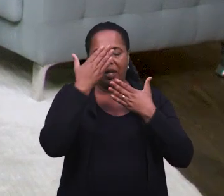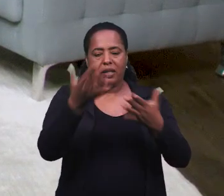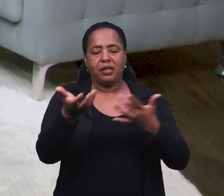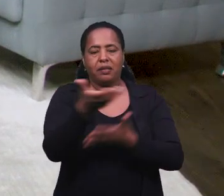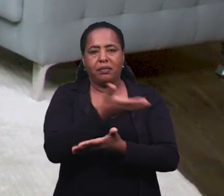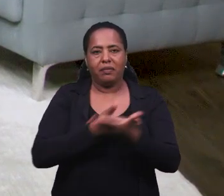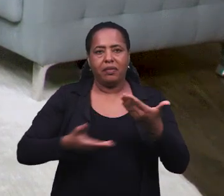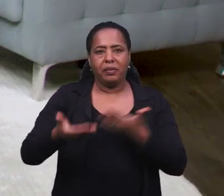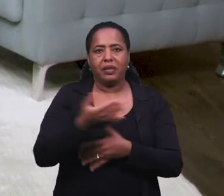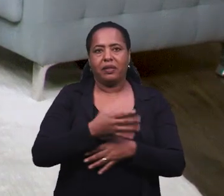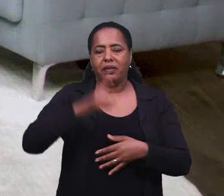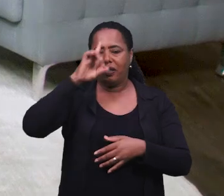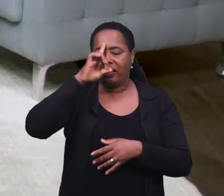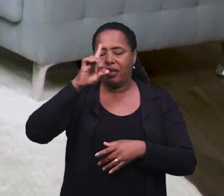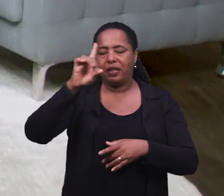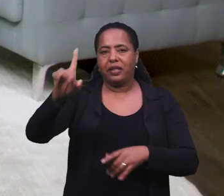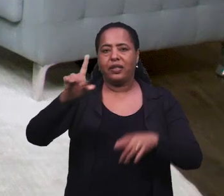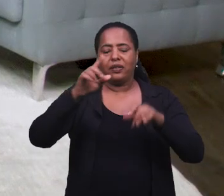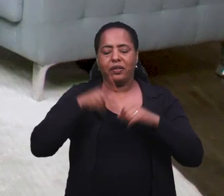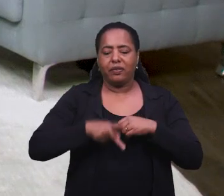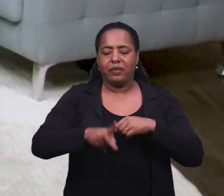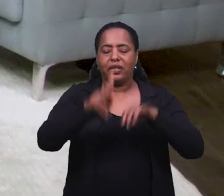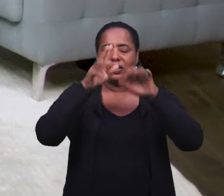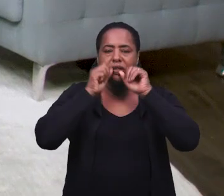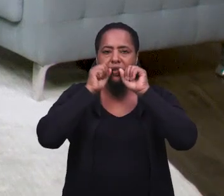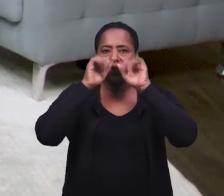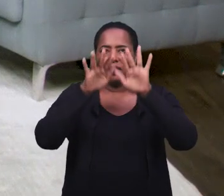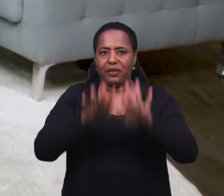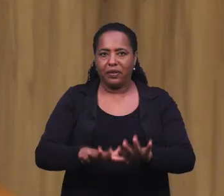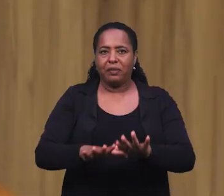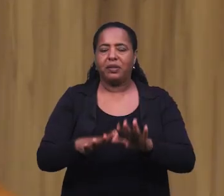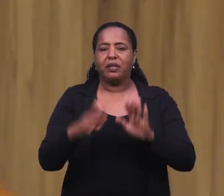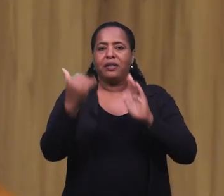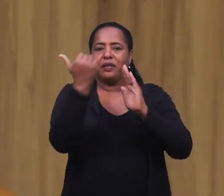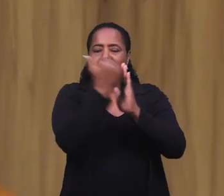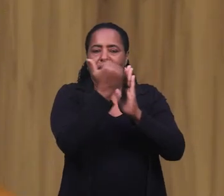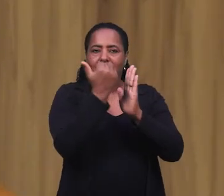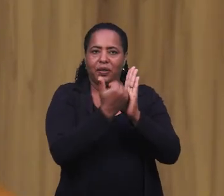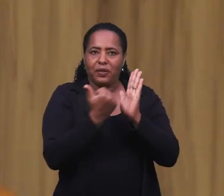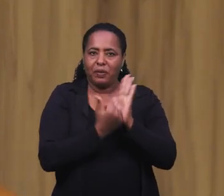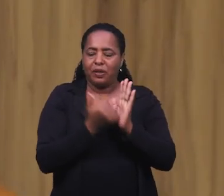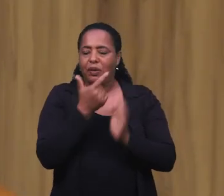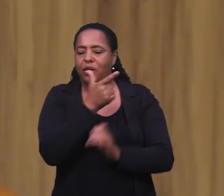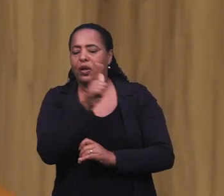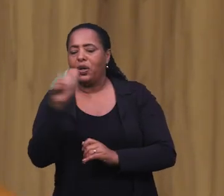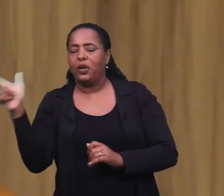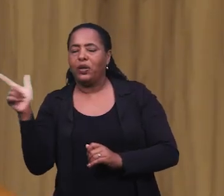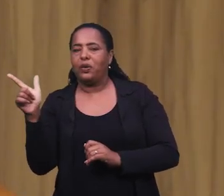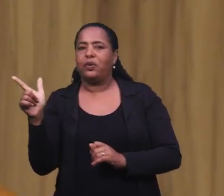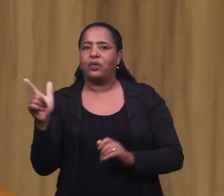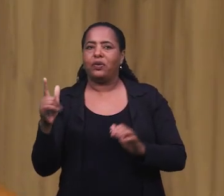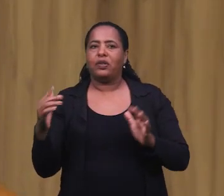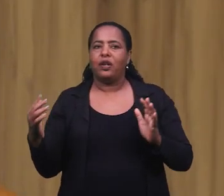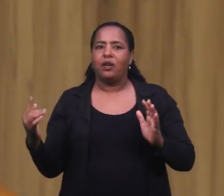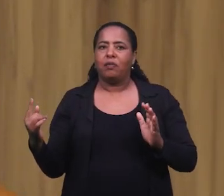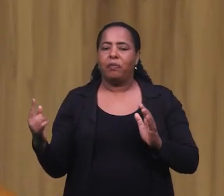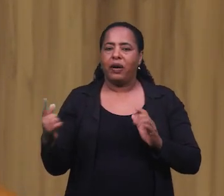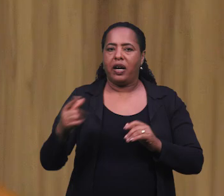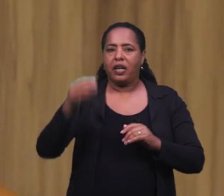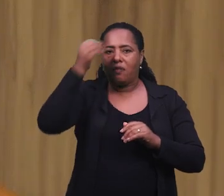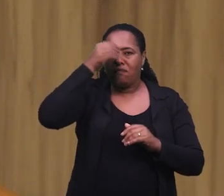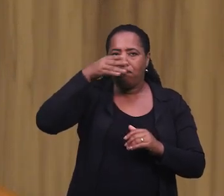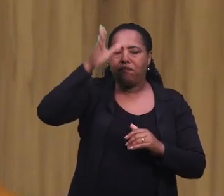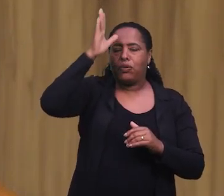ao acolhimento. Muito obrigado pela sua participação, pastor Eduardo. Ok, pastor Abel, ao pastor Gedaí, a todos que nos